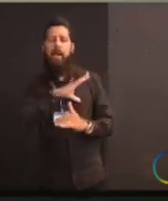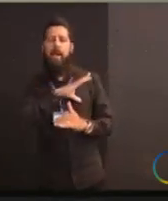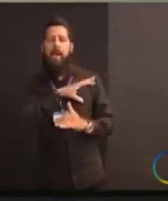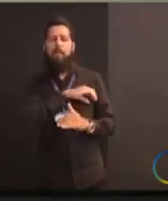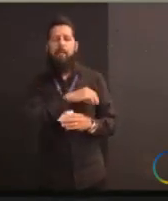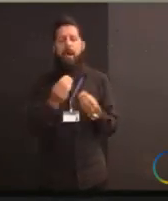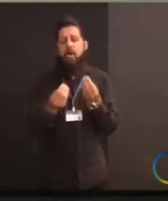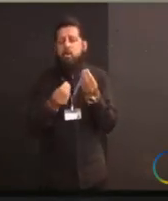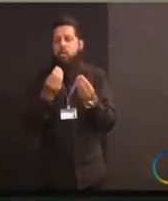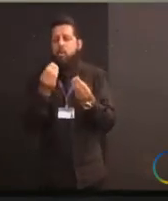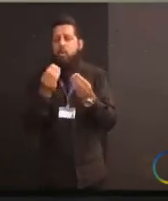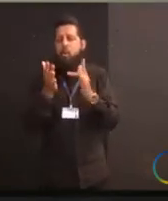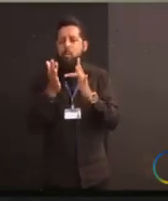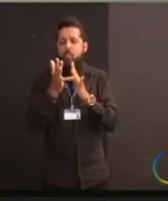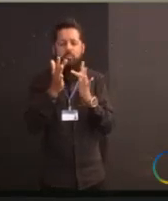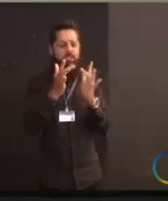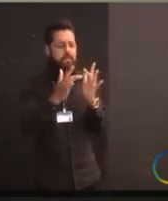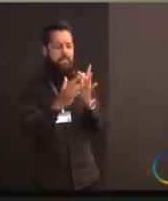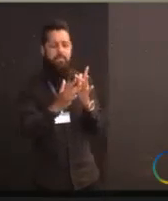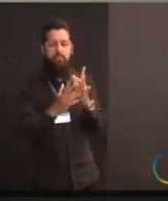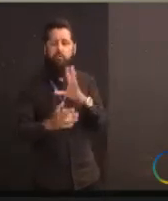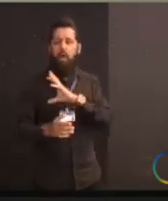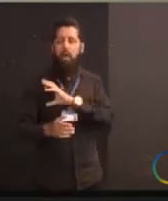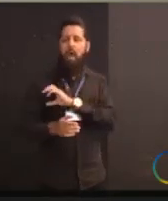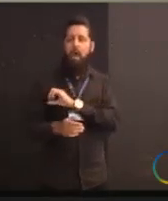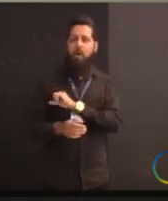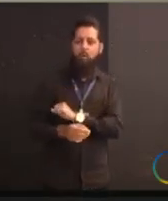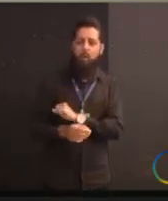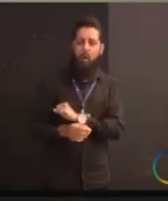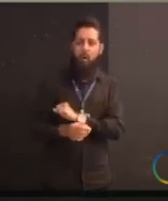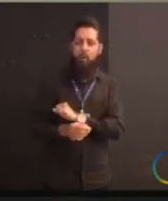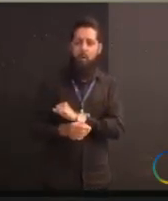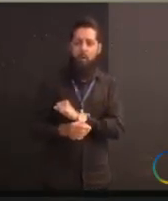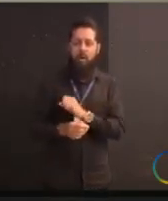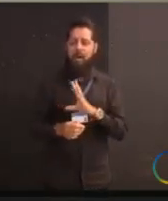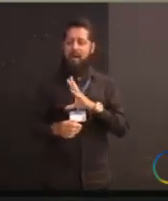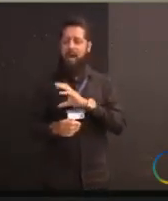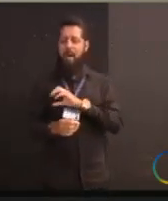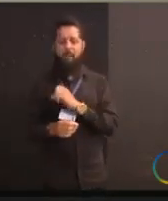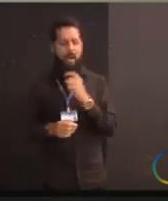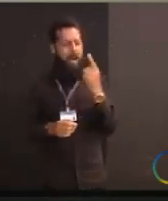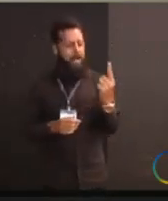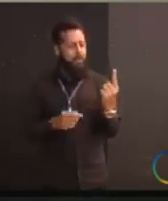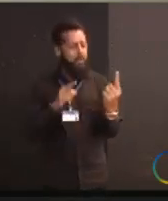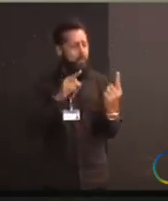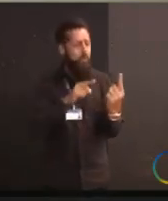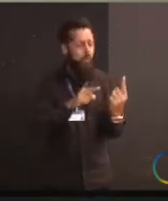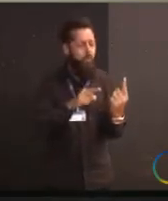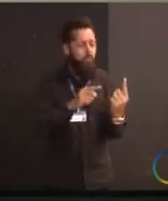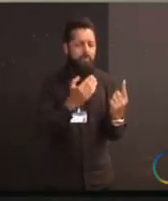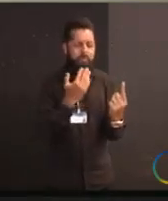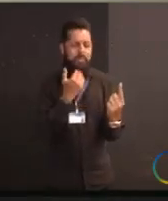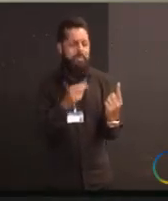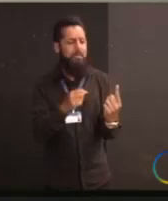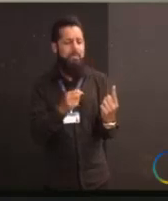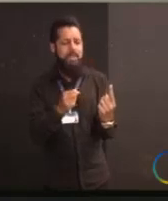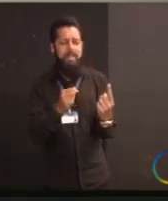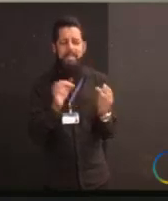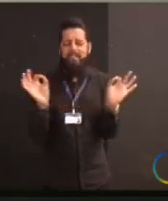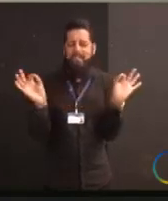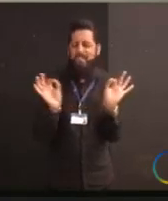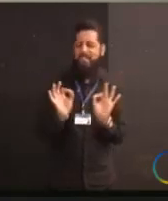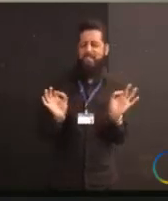amo. Amar alguém ou alguma causa sem pedir nada, sem esperar